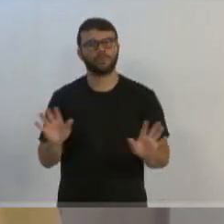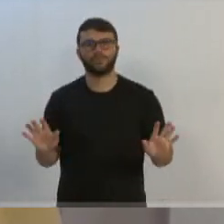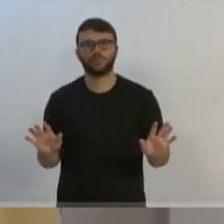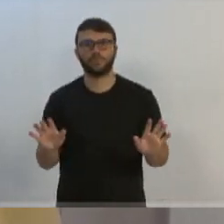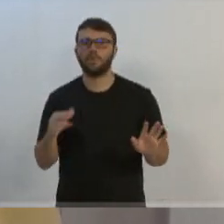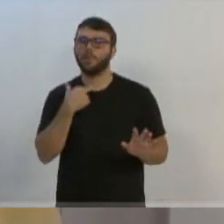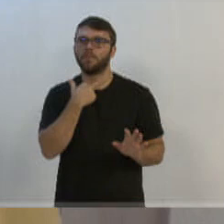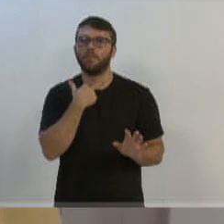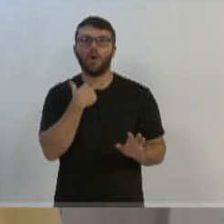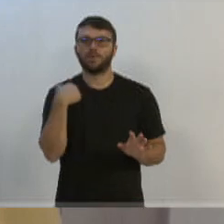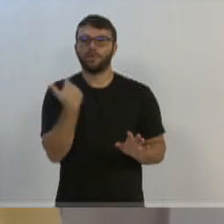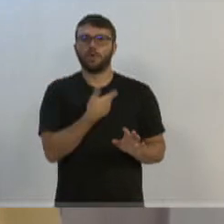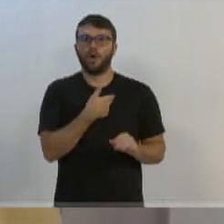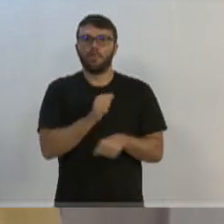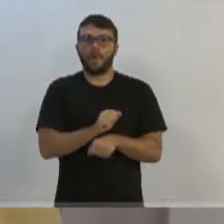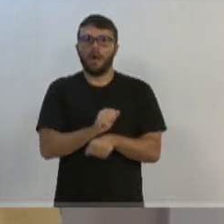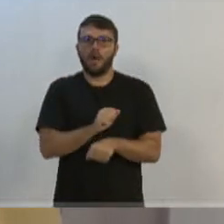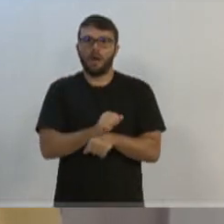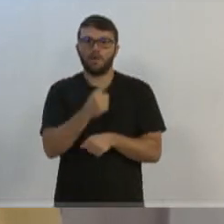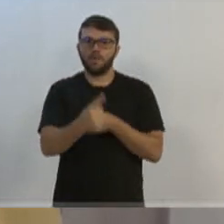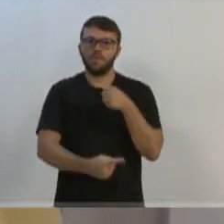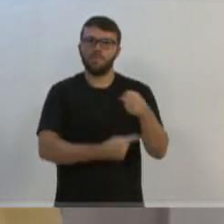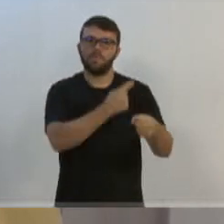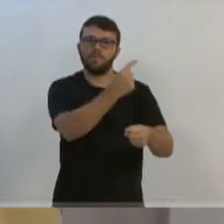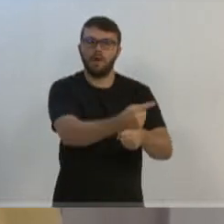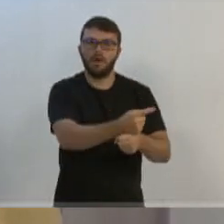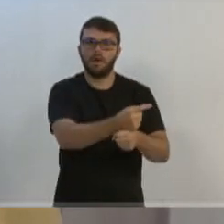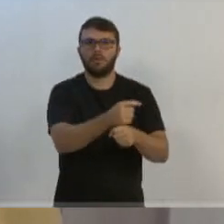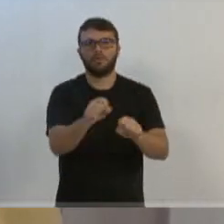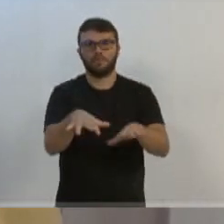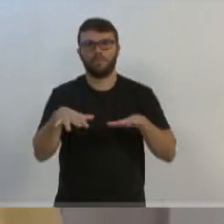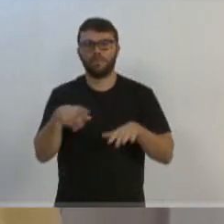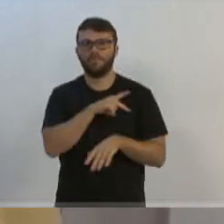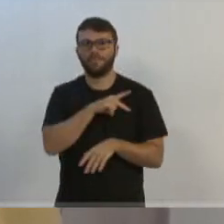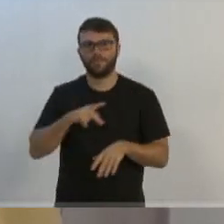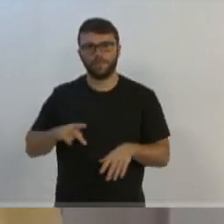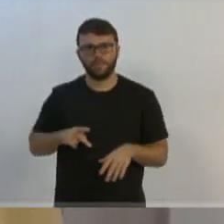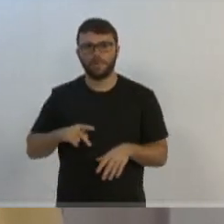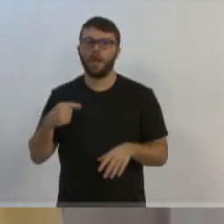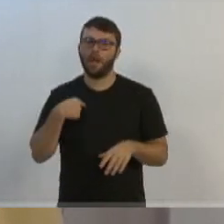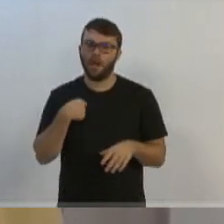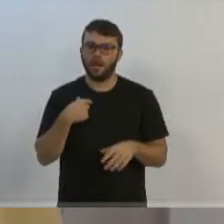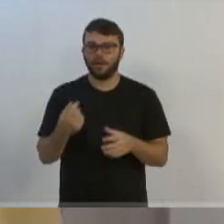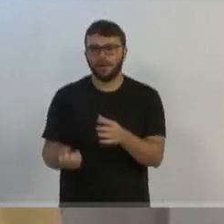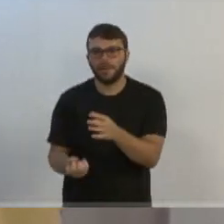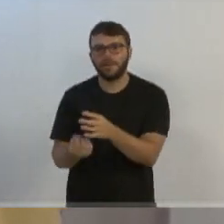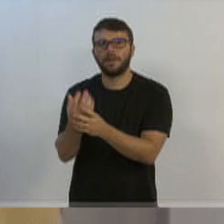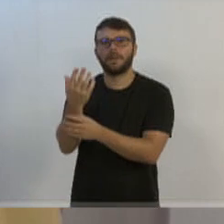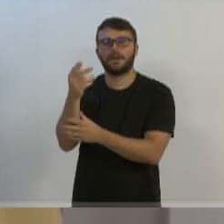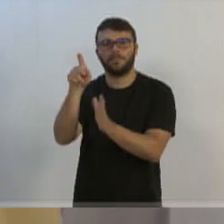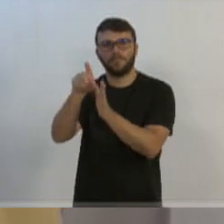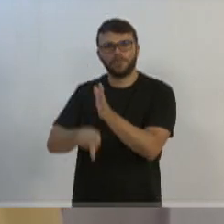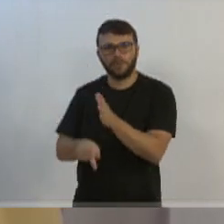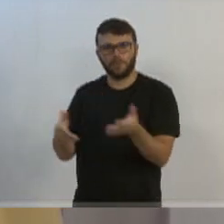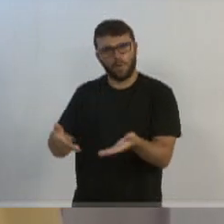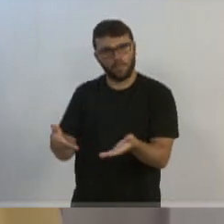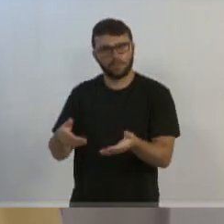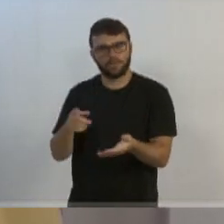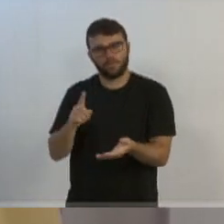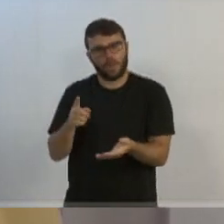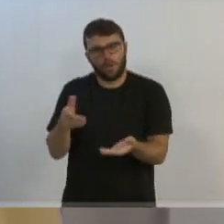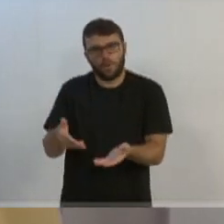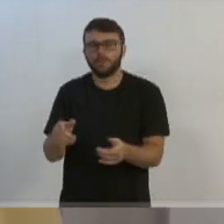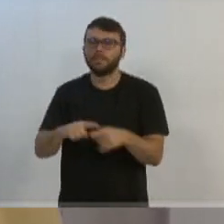não dá é a gente esperar 1 ano para ser realizada uma audiência pública, e aí eu vou levantar um projeto, muito embora não seja da pauta hoje, é